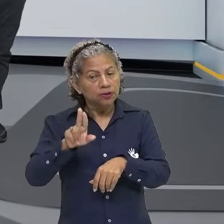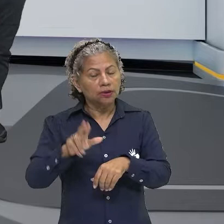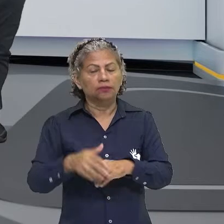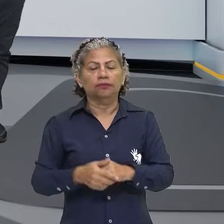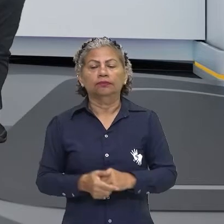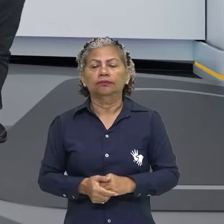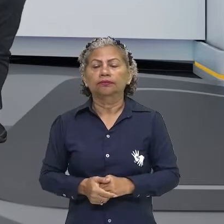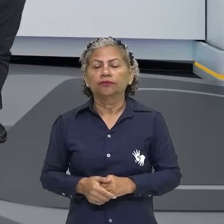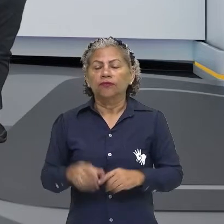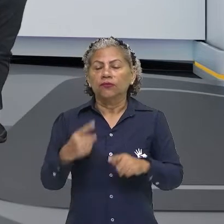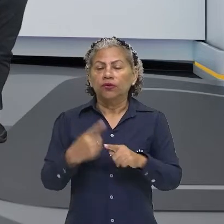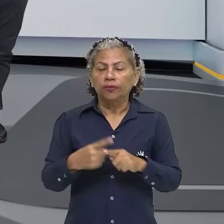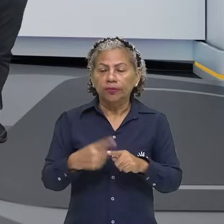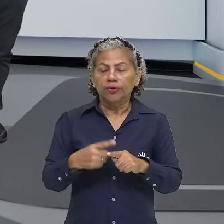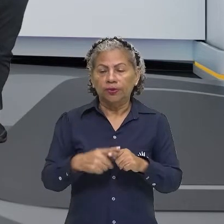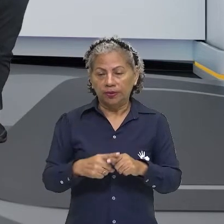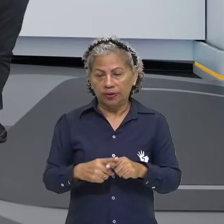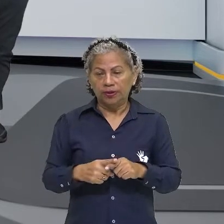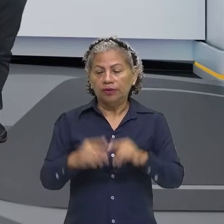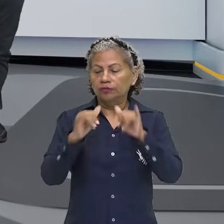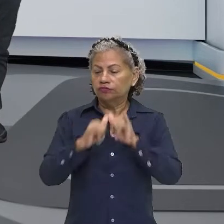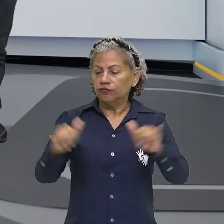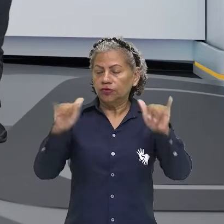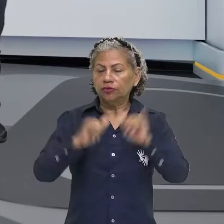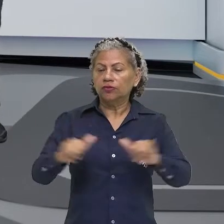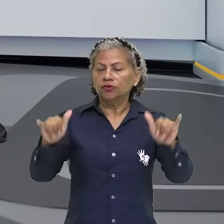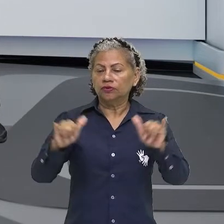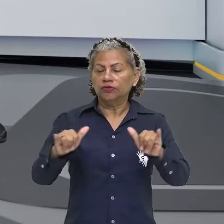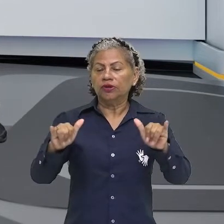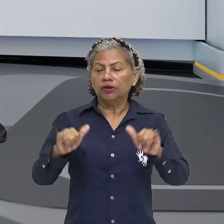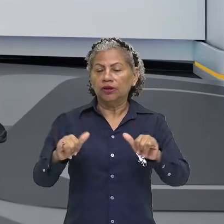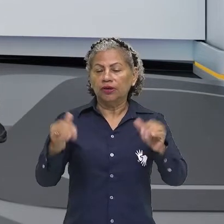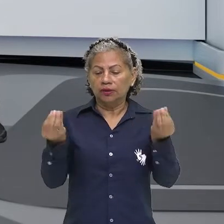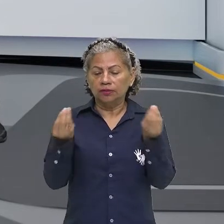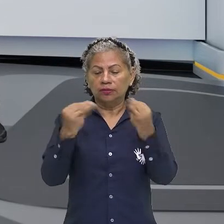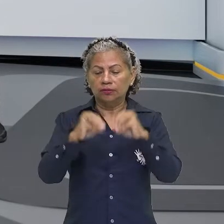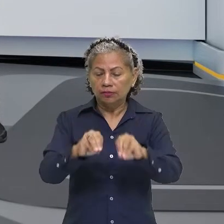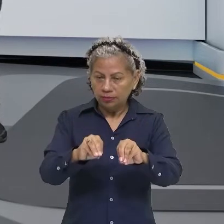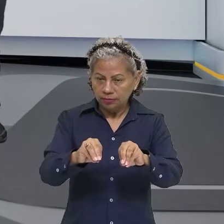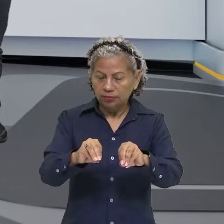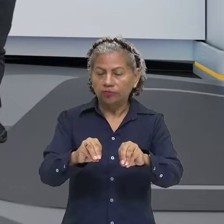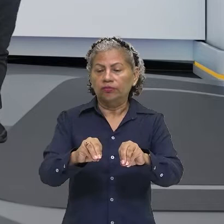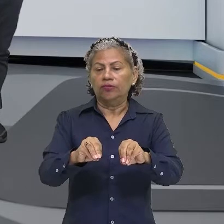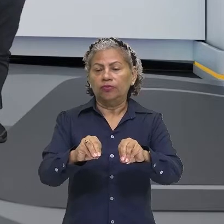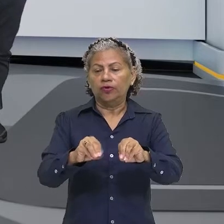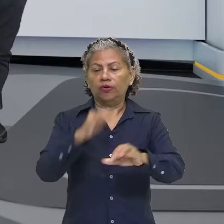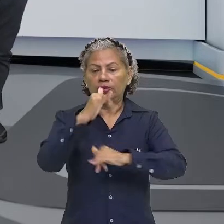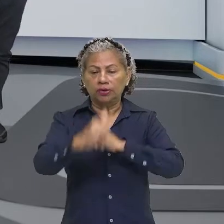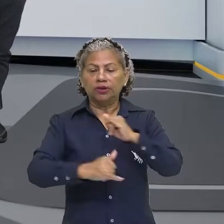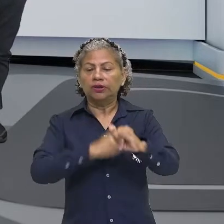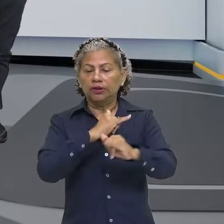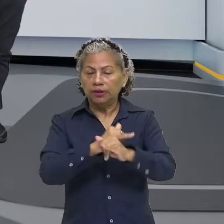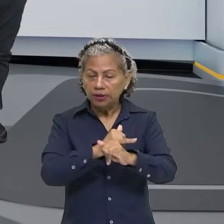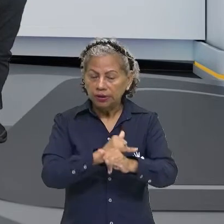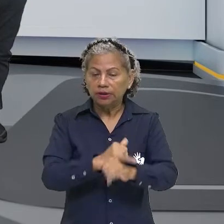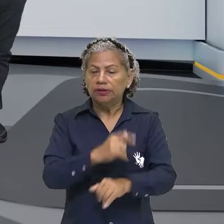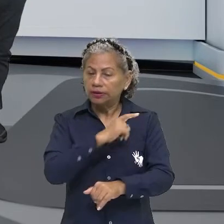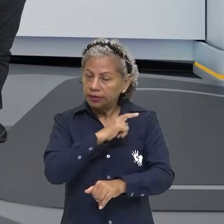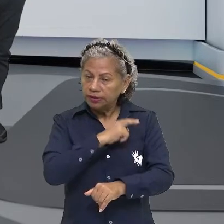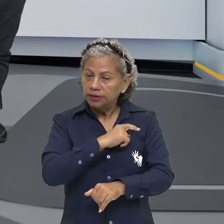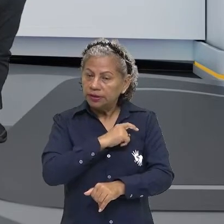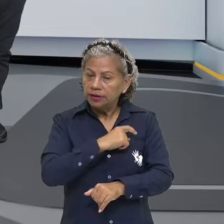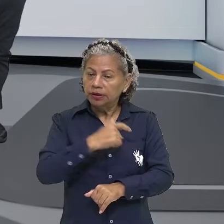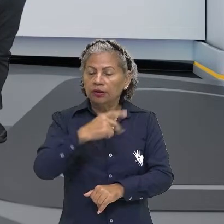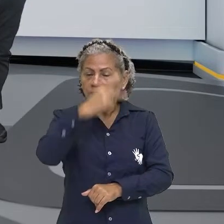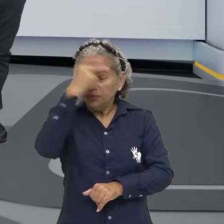que as informações sejam digitais, também se constitui crime e há infrações, assim como em qualquer outra situação, tá,